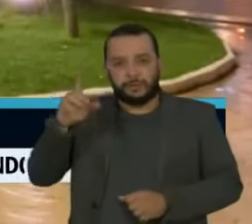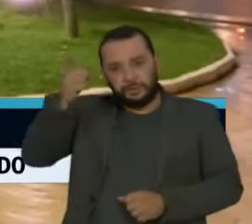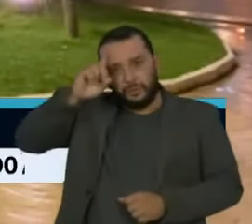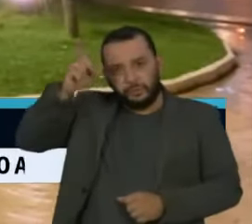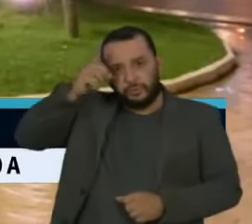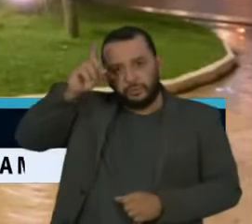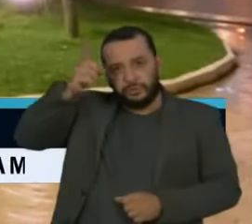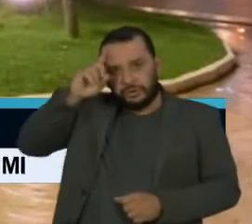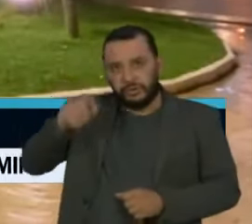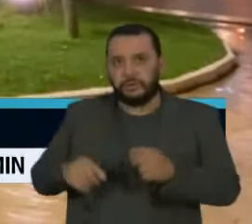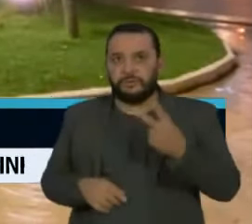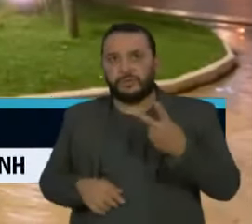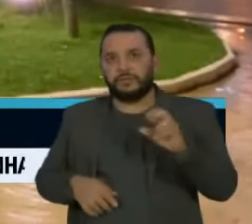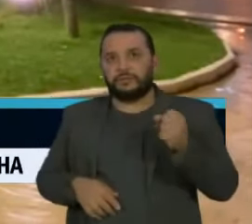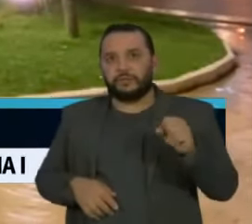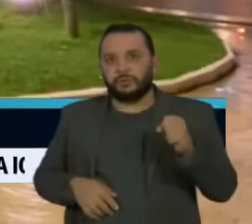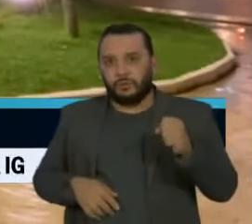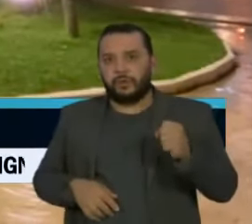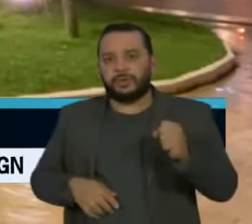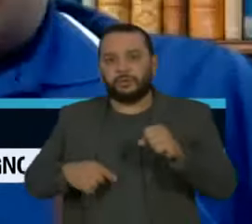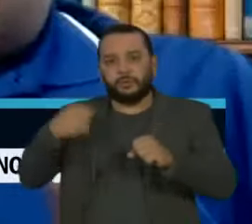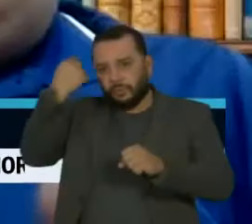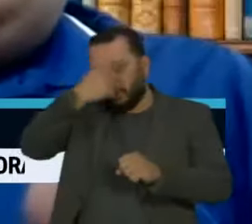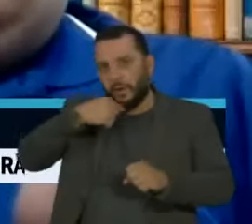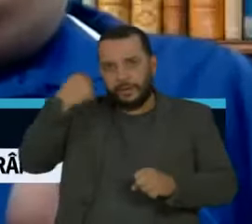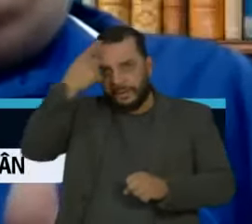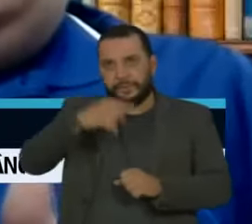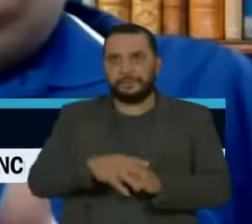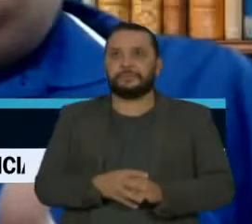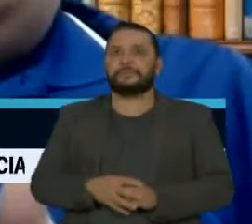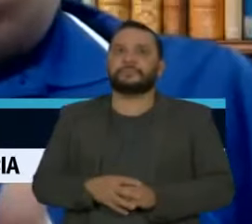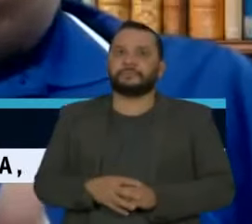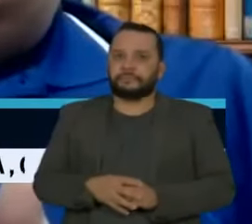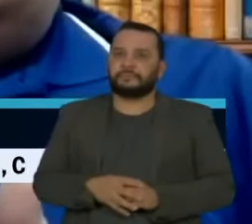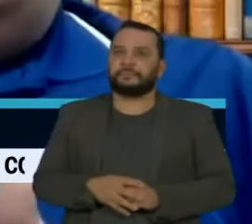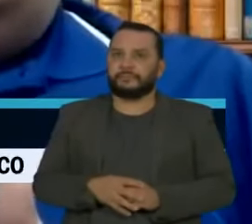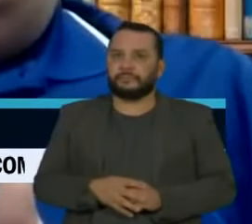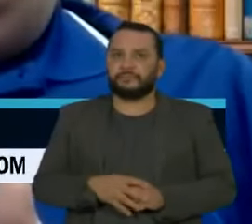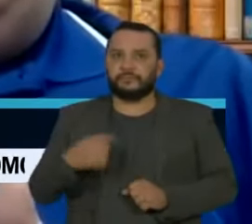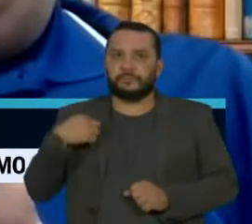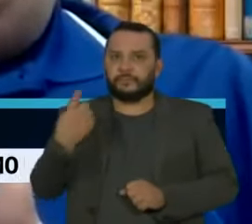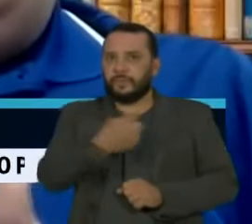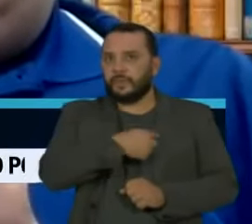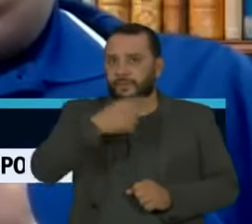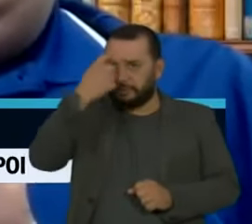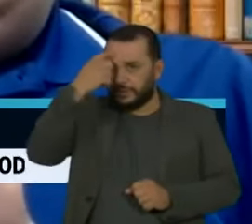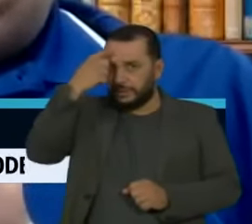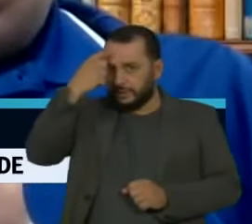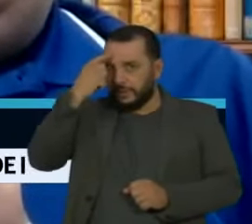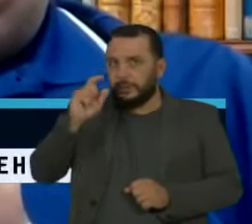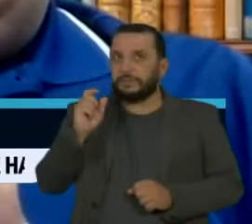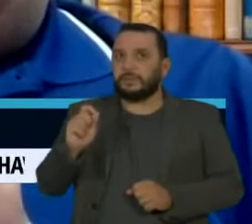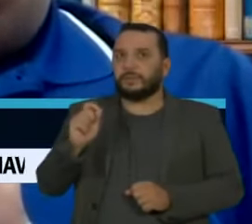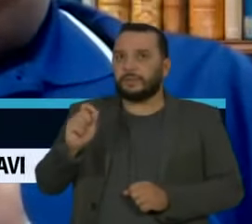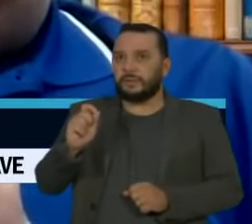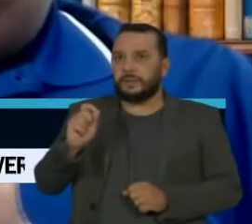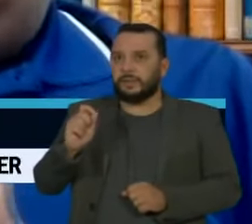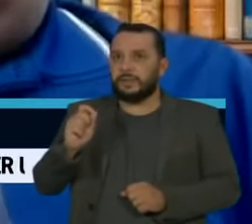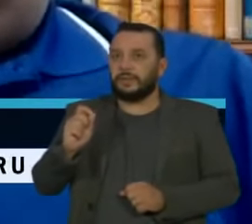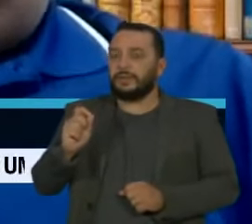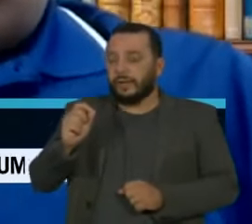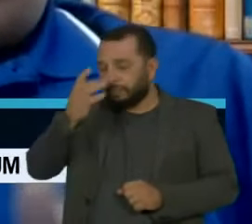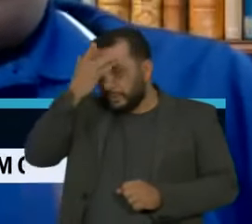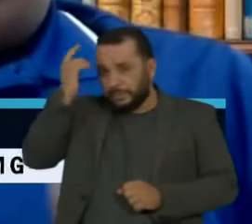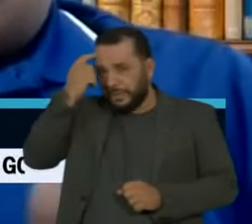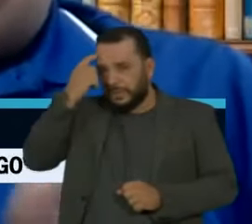dia, 28 a cada hora. Pensava-se inicialmente que realmente a letalidade seria